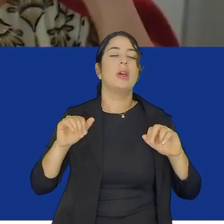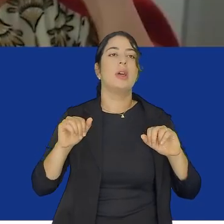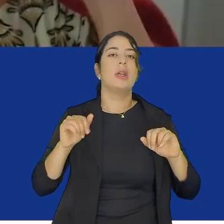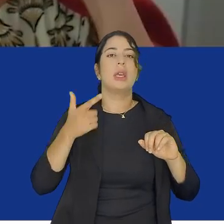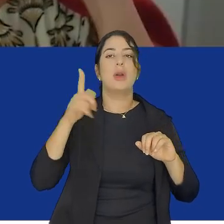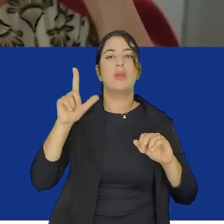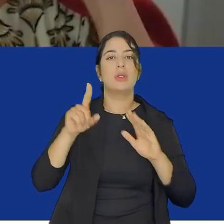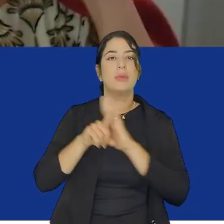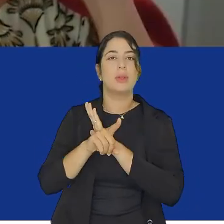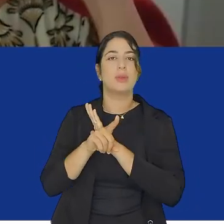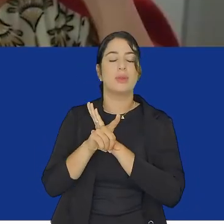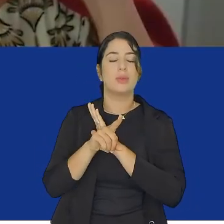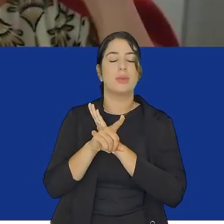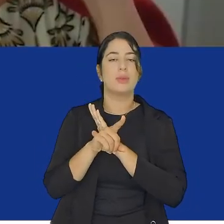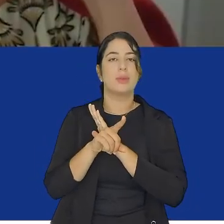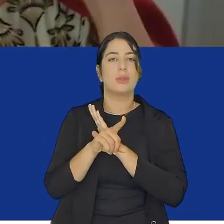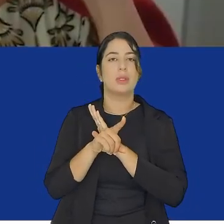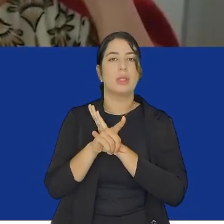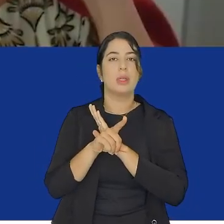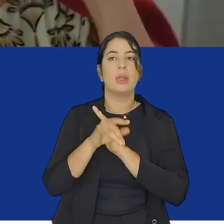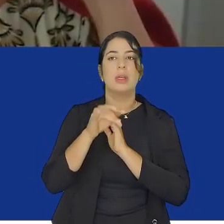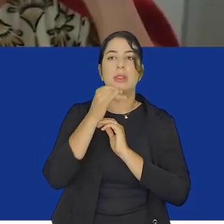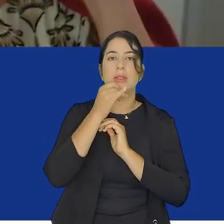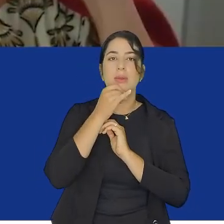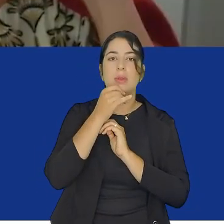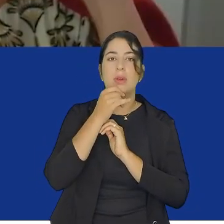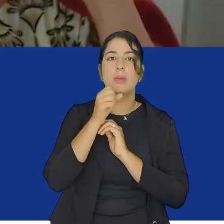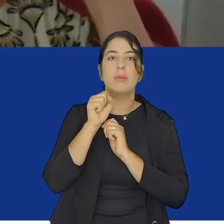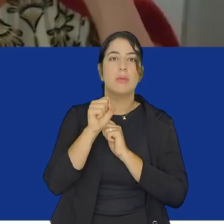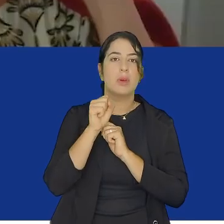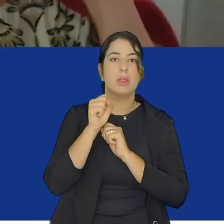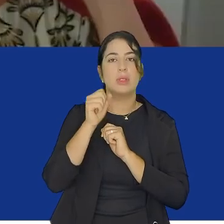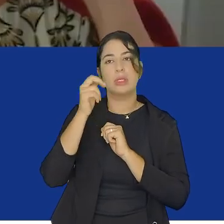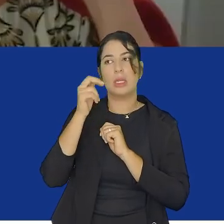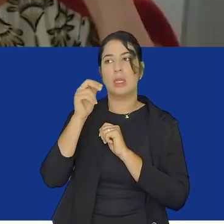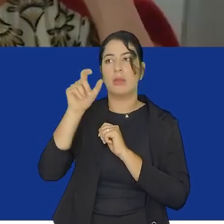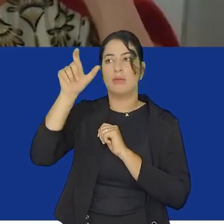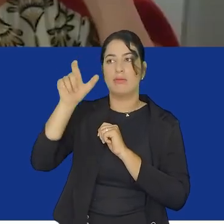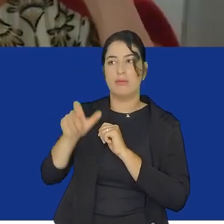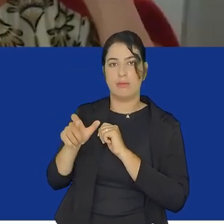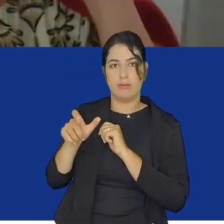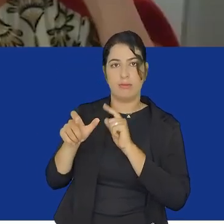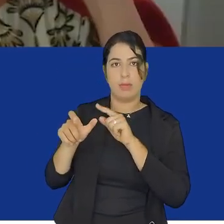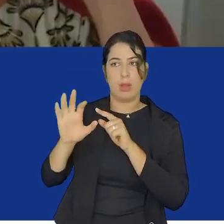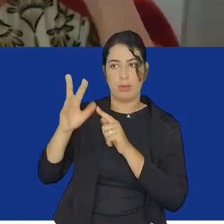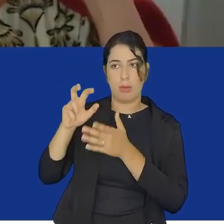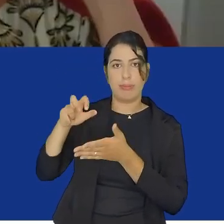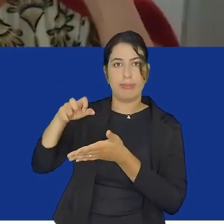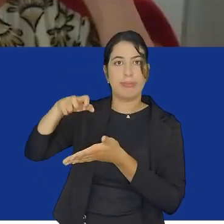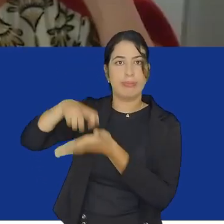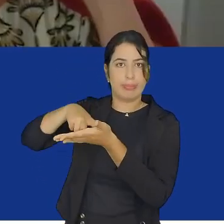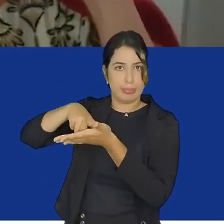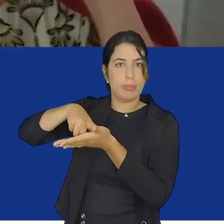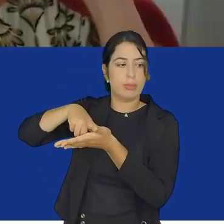que o assediador que foi repreendido passa a ser assediado? Tá, eu queria só falar